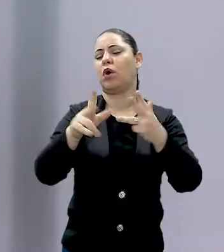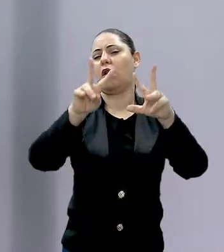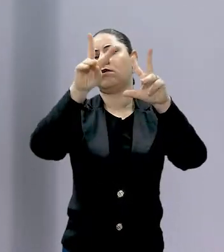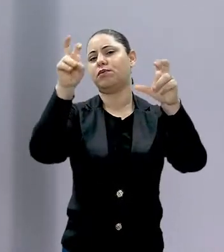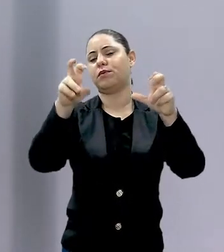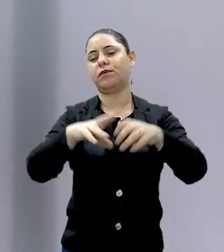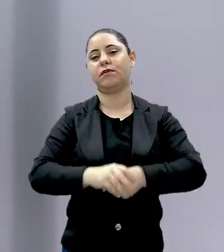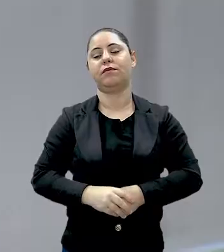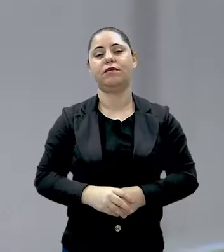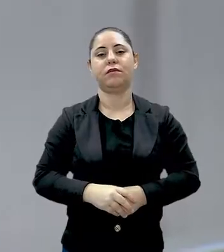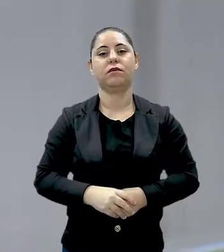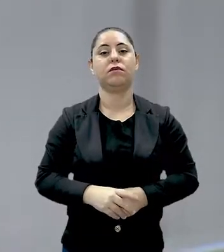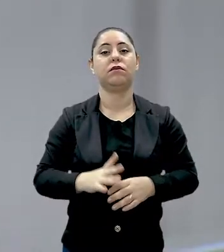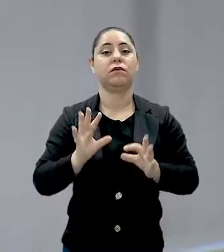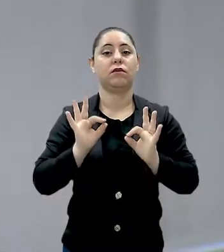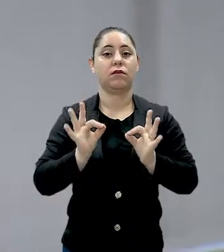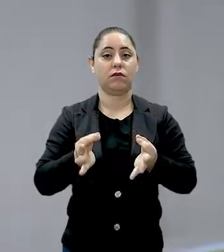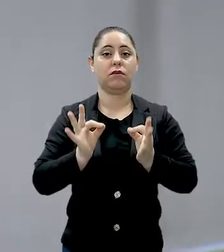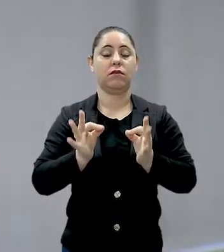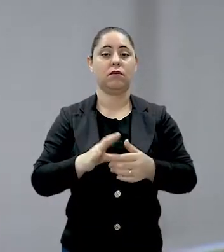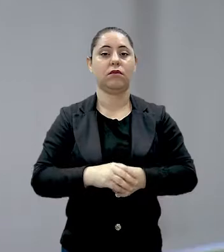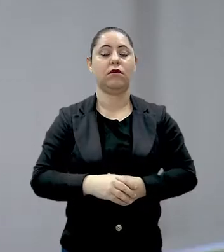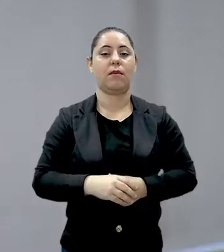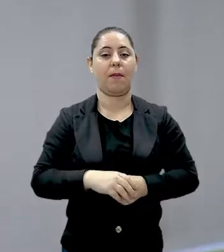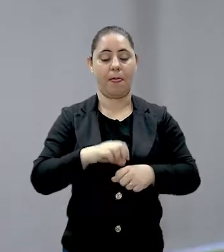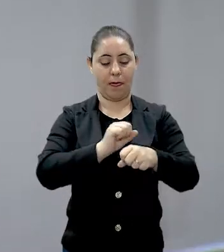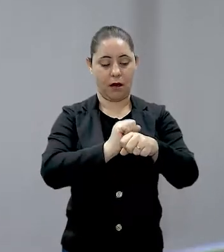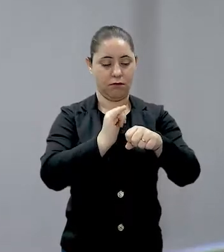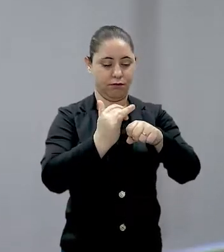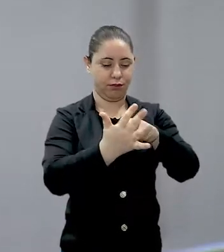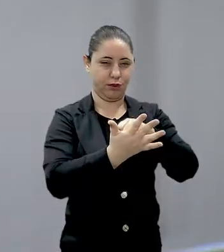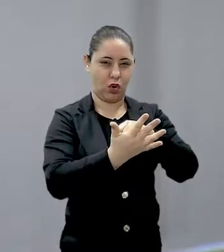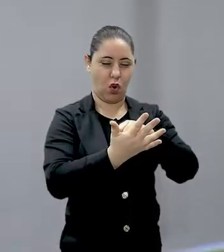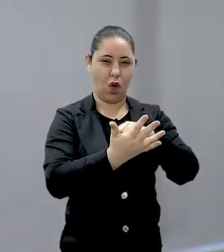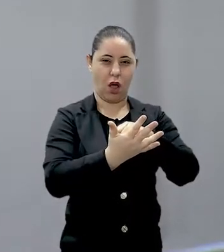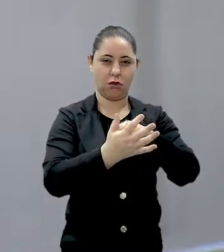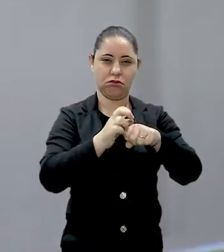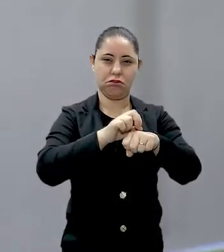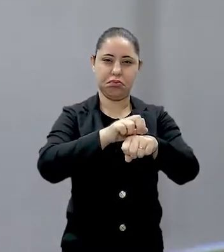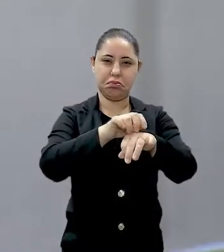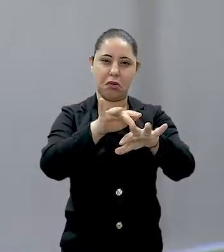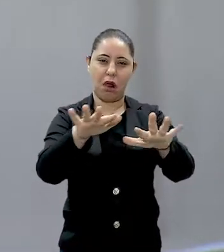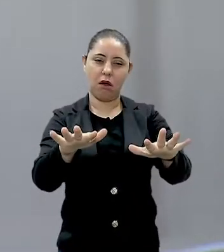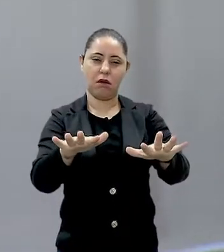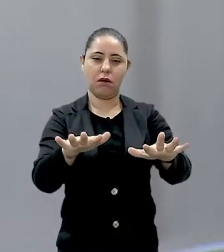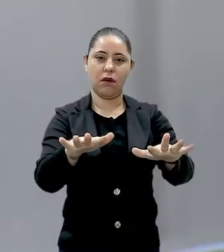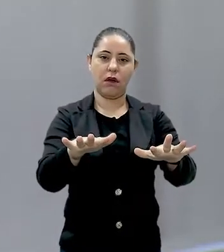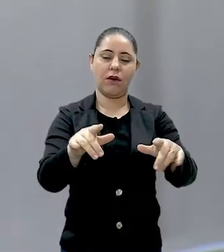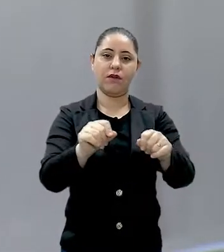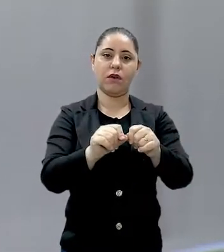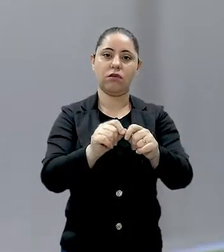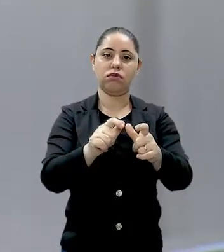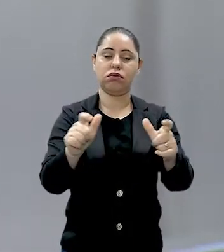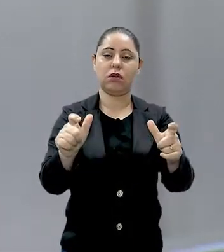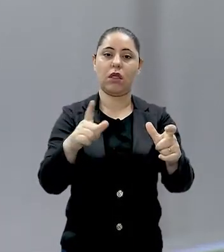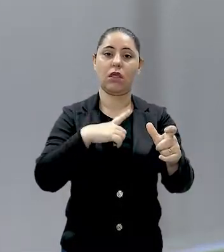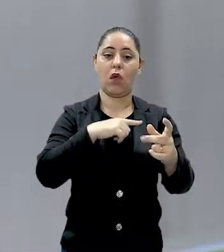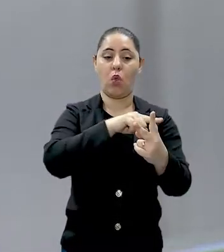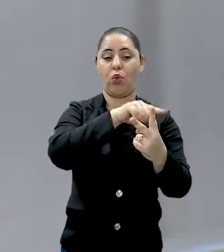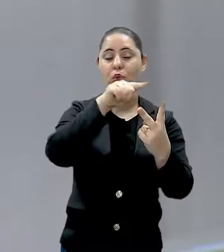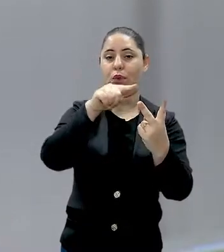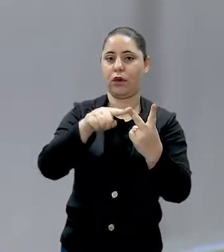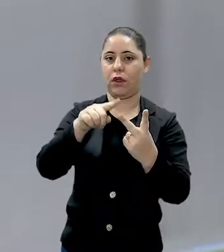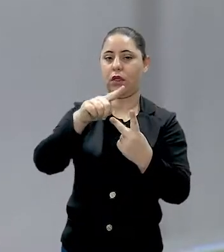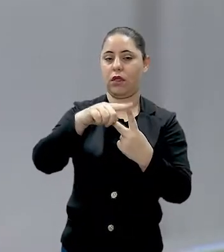outros assuntos? Com certeza. A pandemia potencializou. A pandemia, e aqui no Brasil nós temos